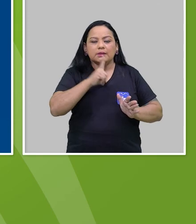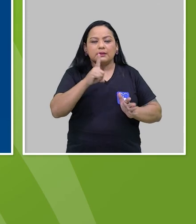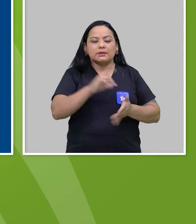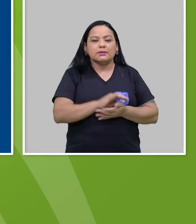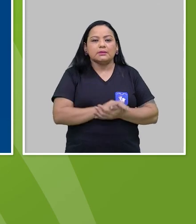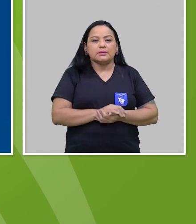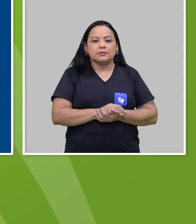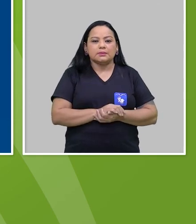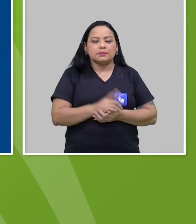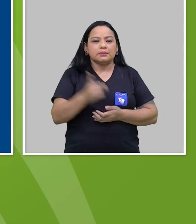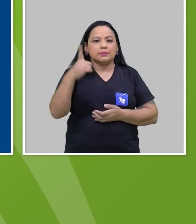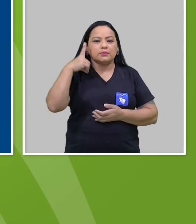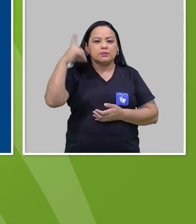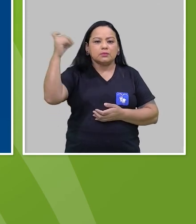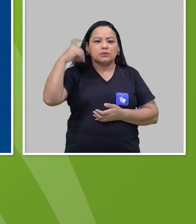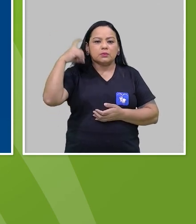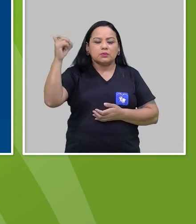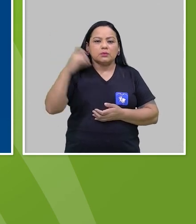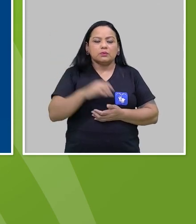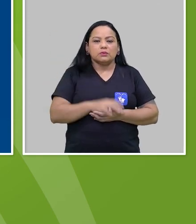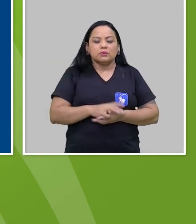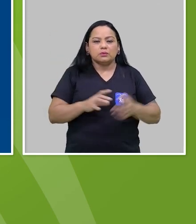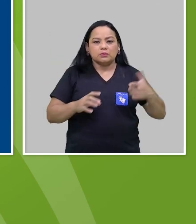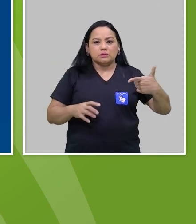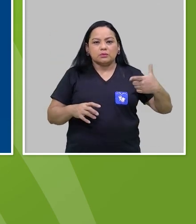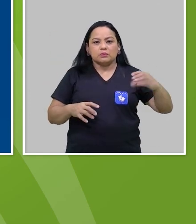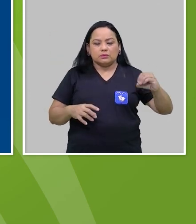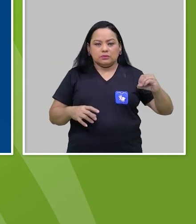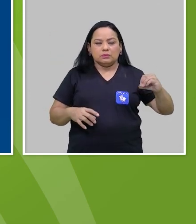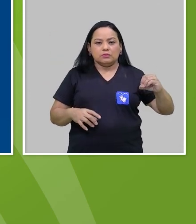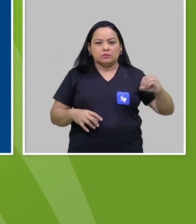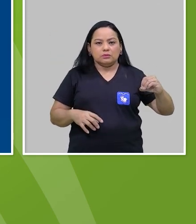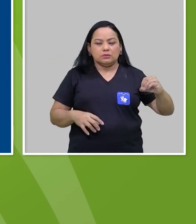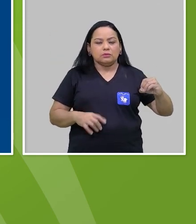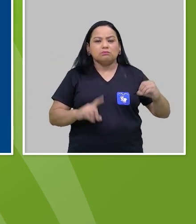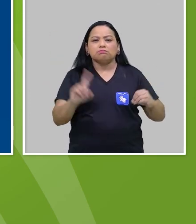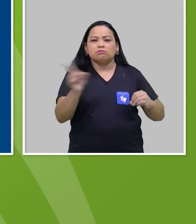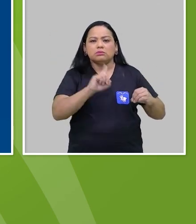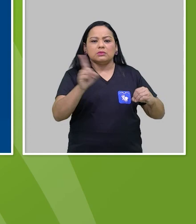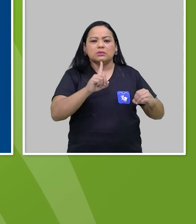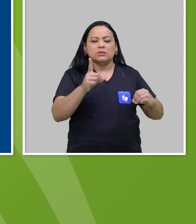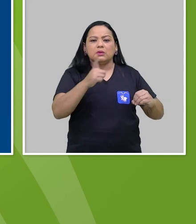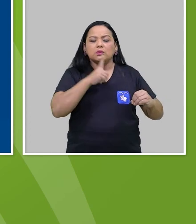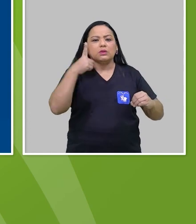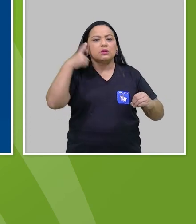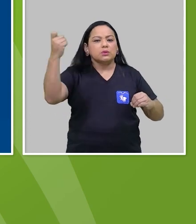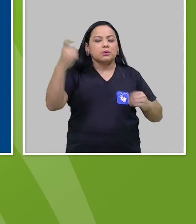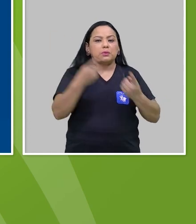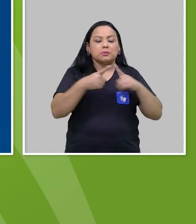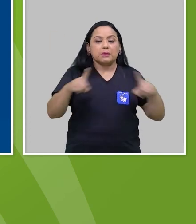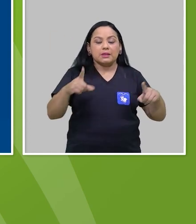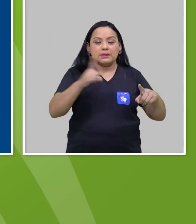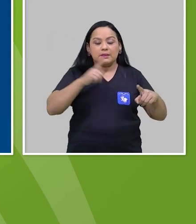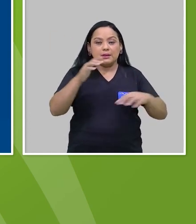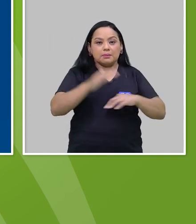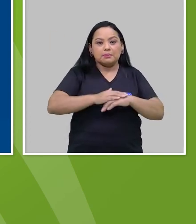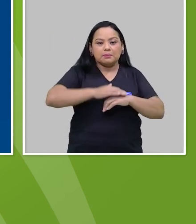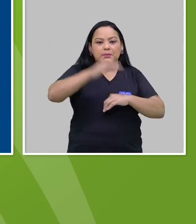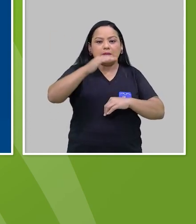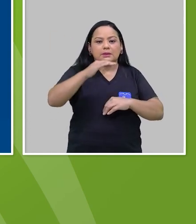antes do som, antes de 20 Hz, eu já não vou ter som. E se eu tenho